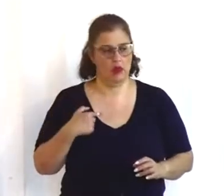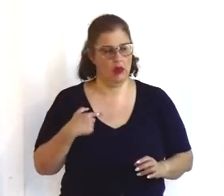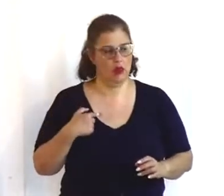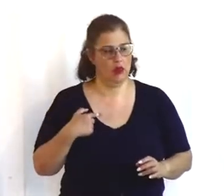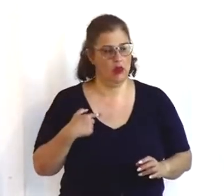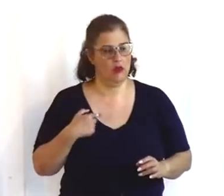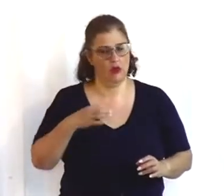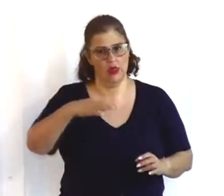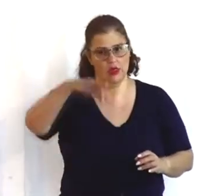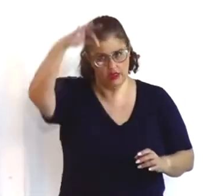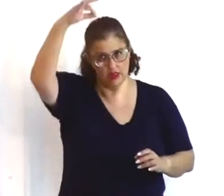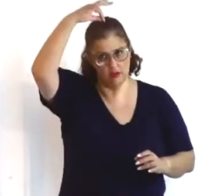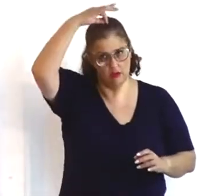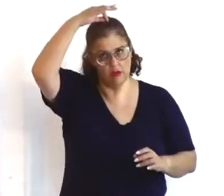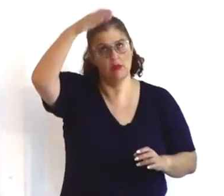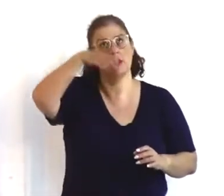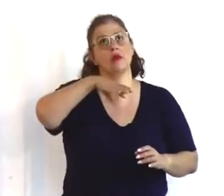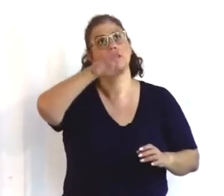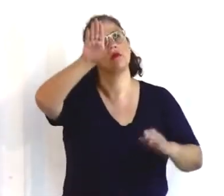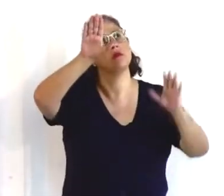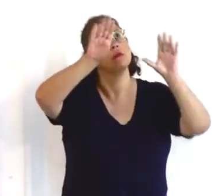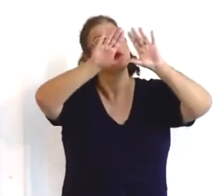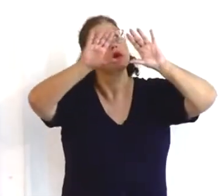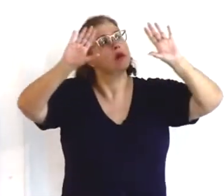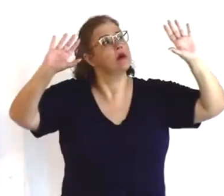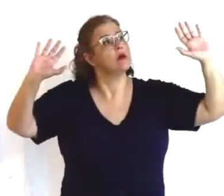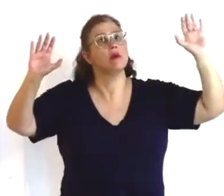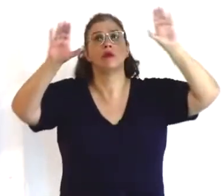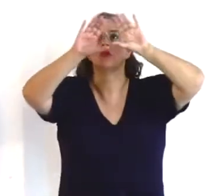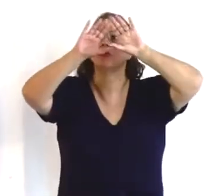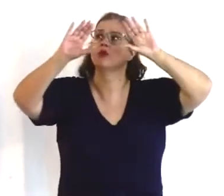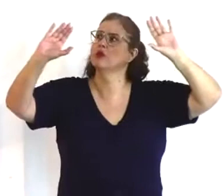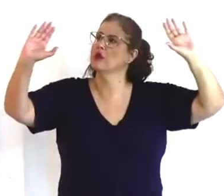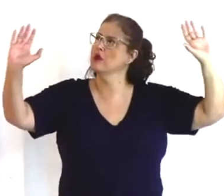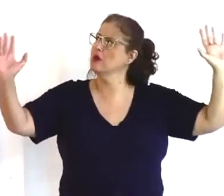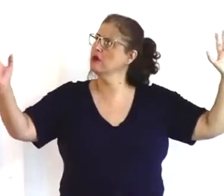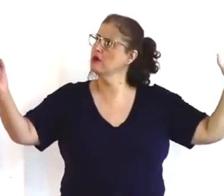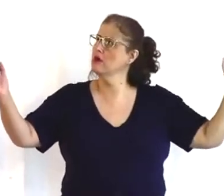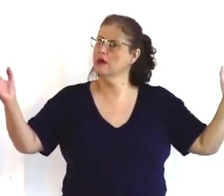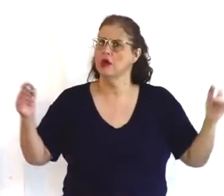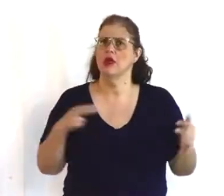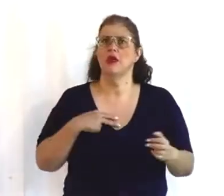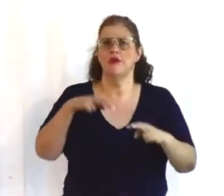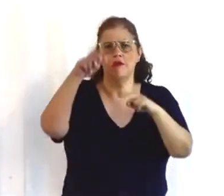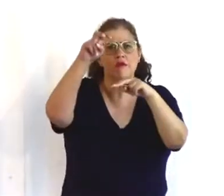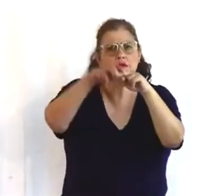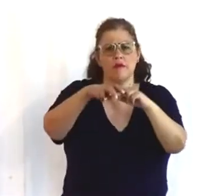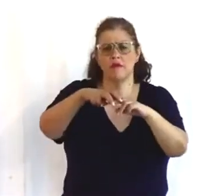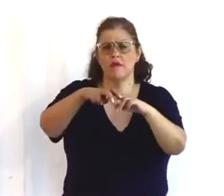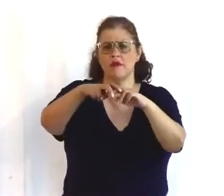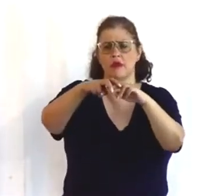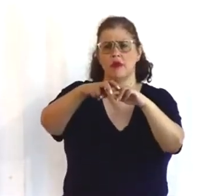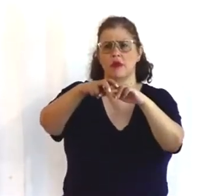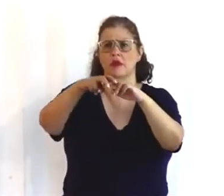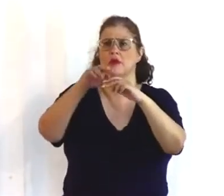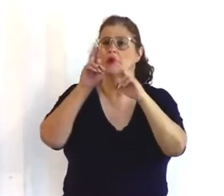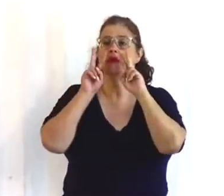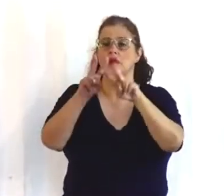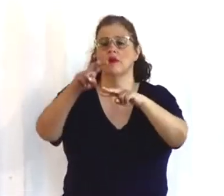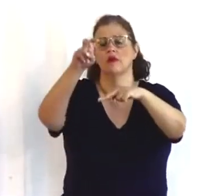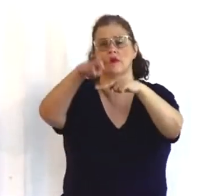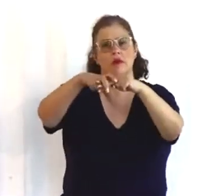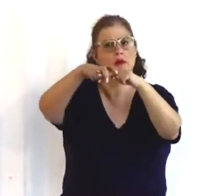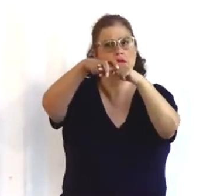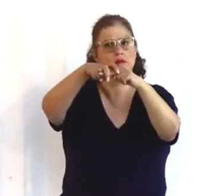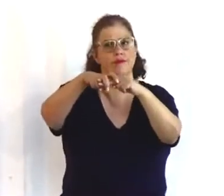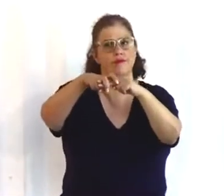em espírito, e eis armado no céu um trono, e no trono alguém sentado, e esse que